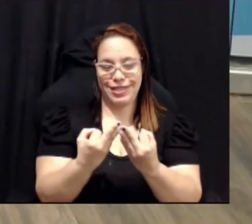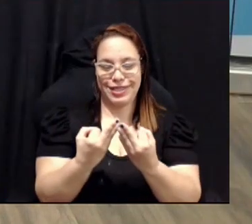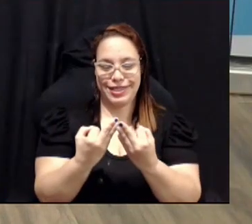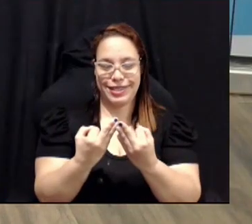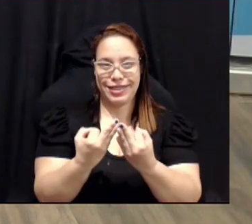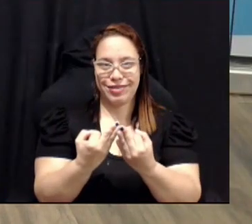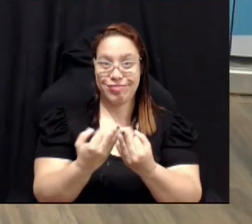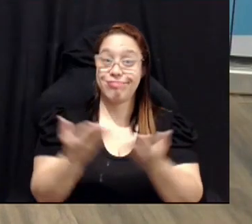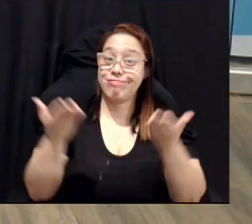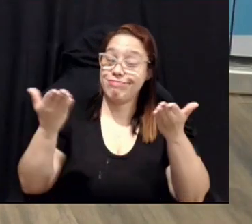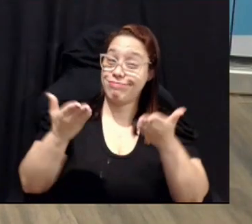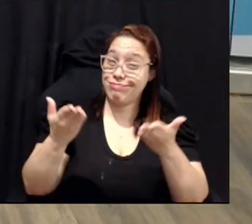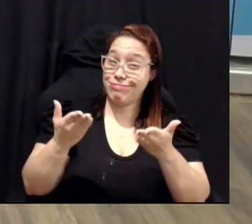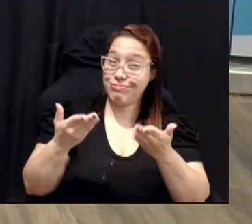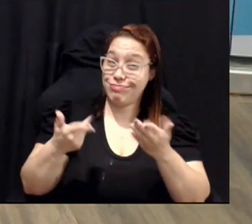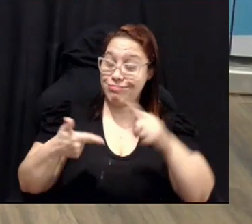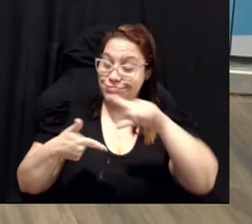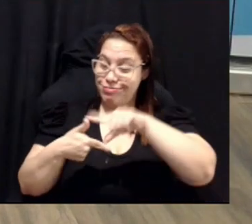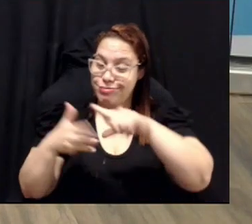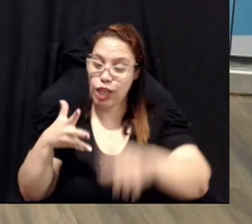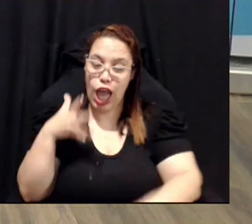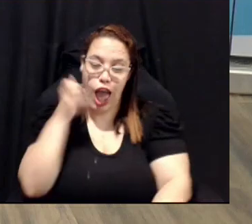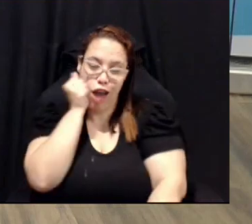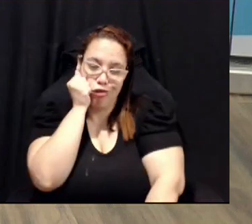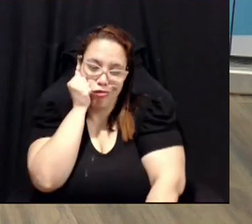de agora, adote um bichinho.